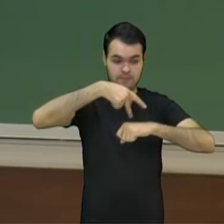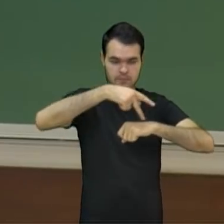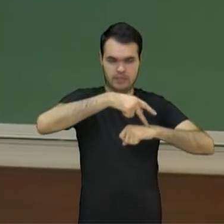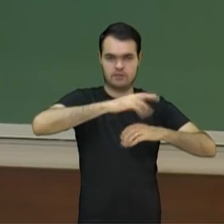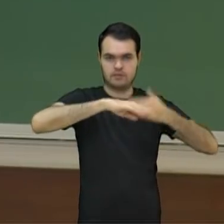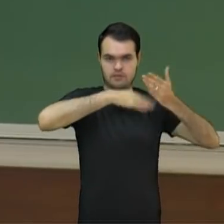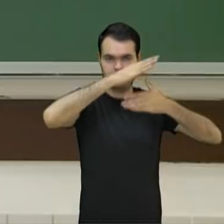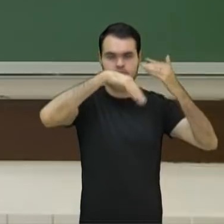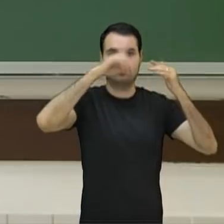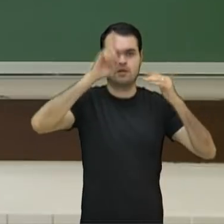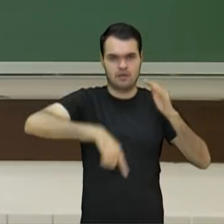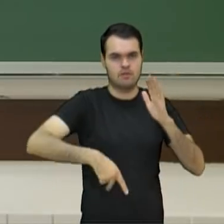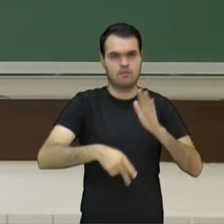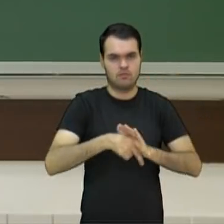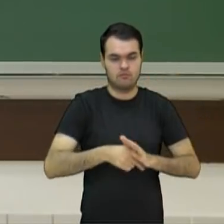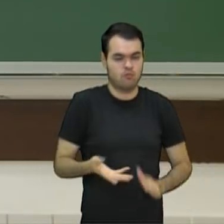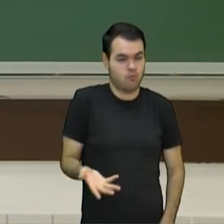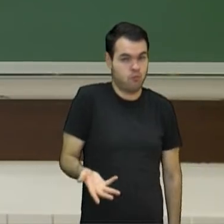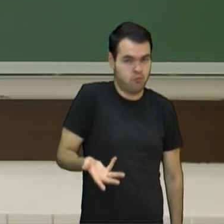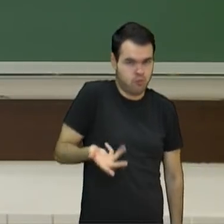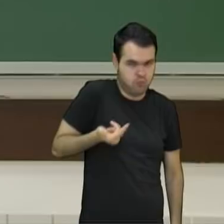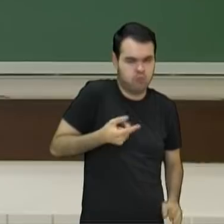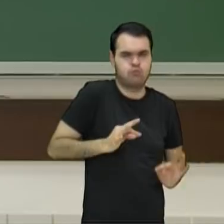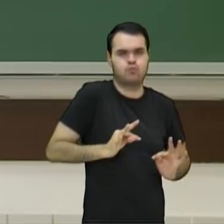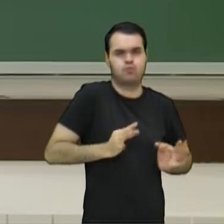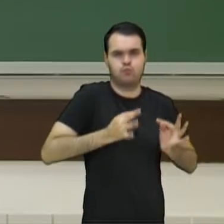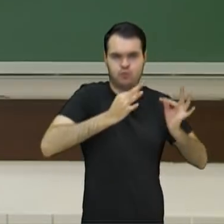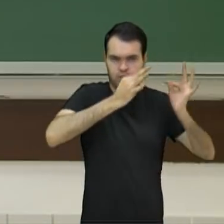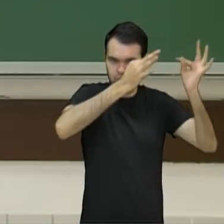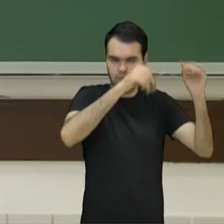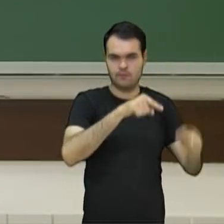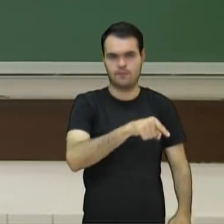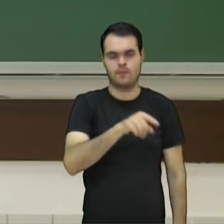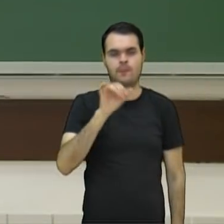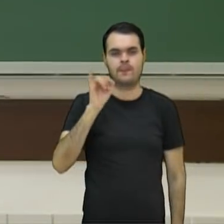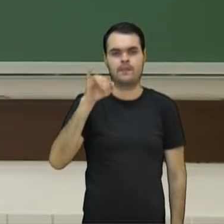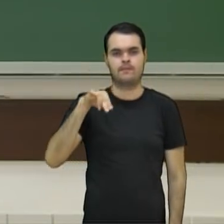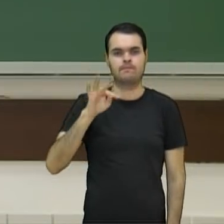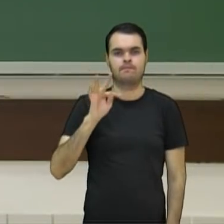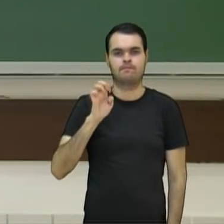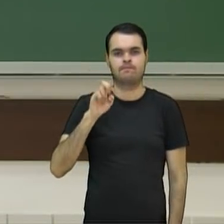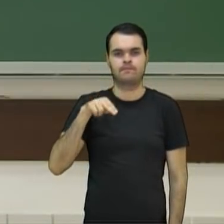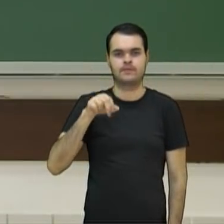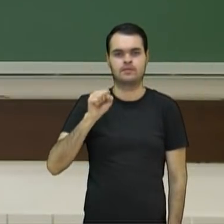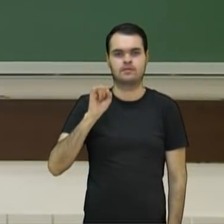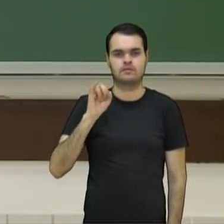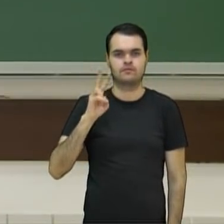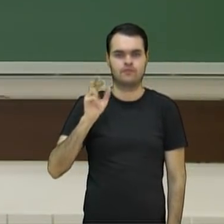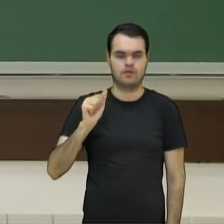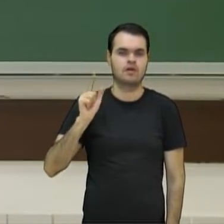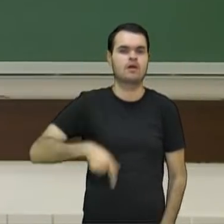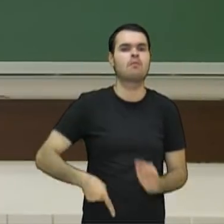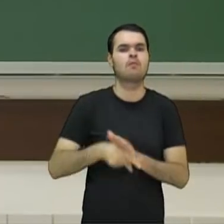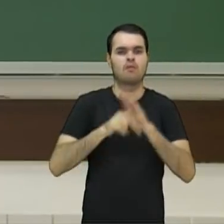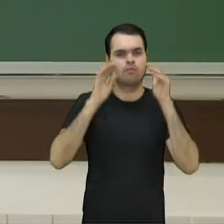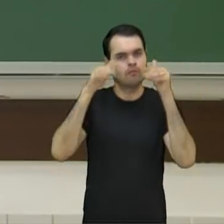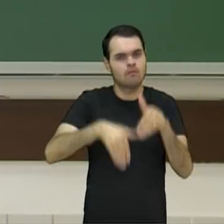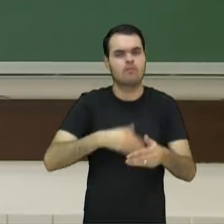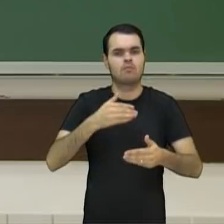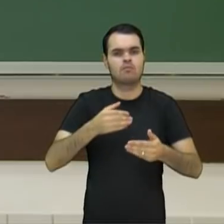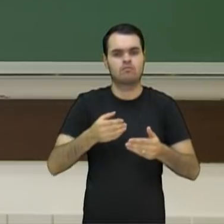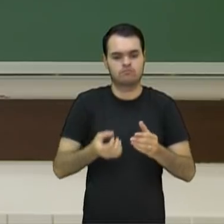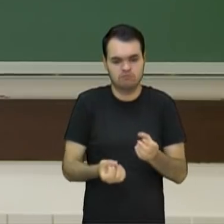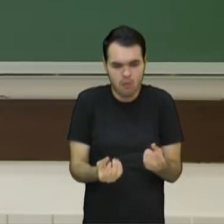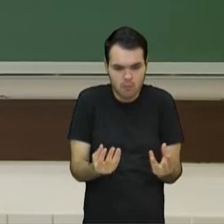é a intensiva, aquela que vai utilizar de muita tecnologia para a produção ser também